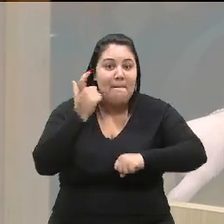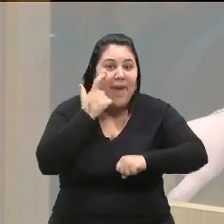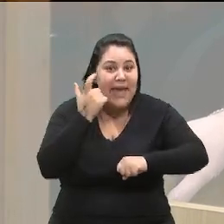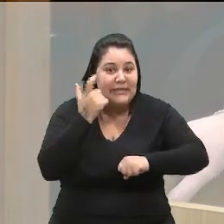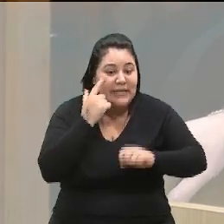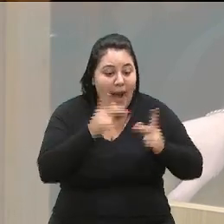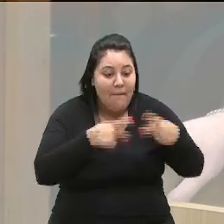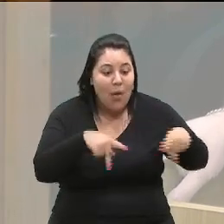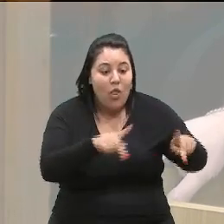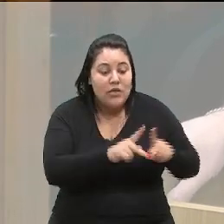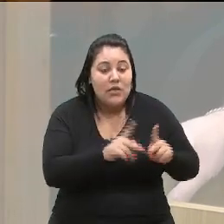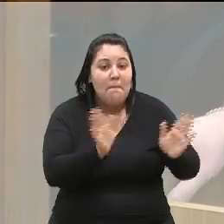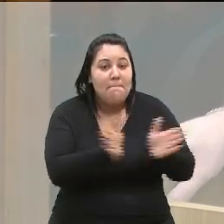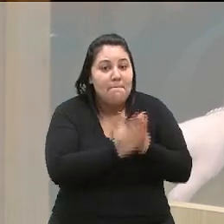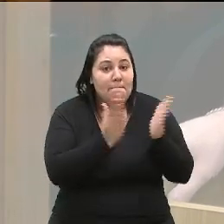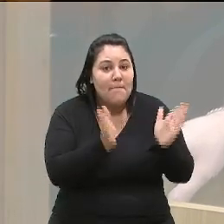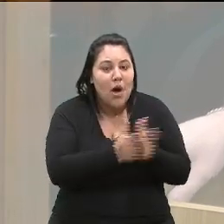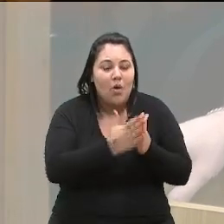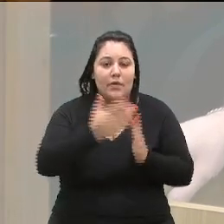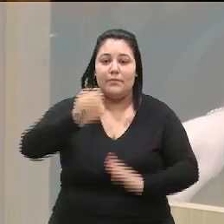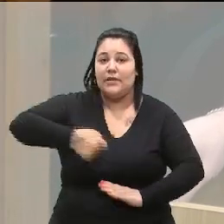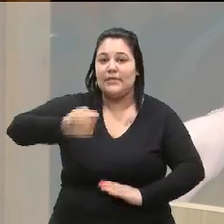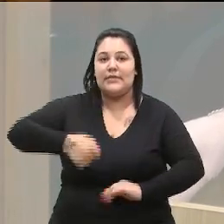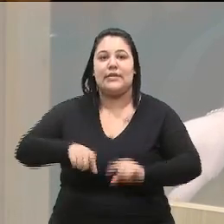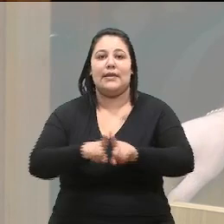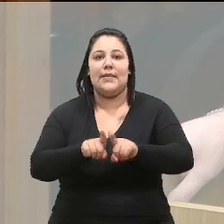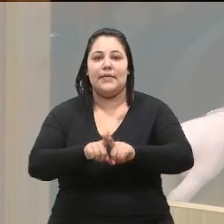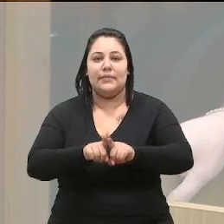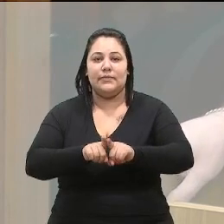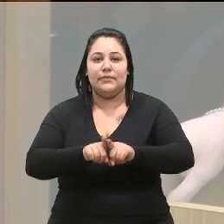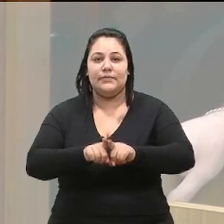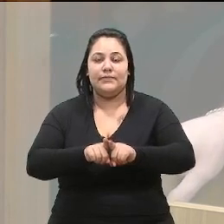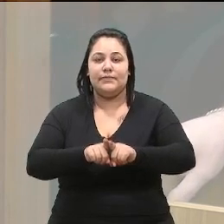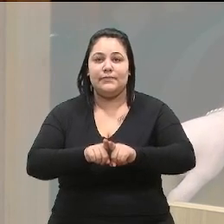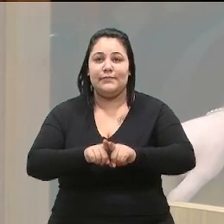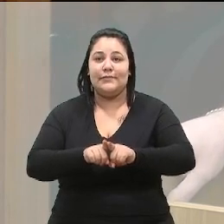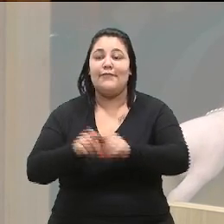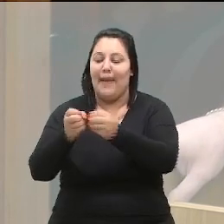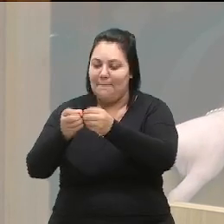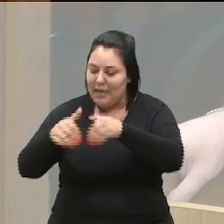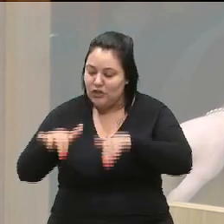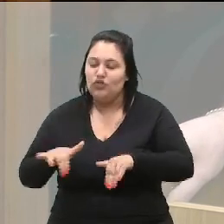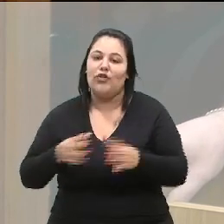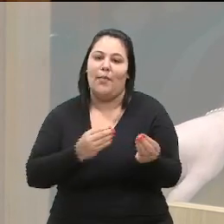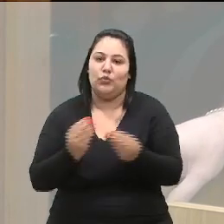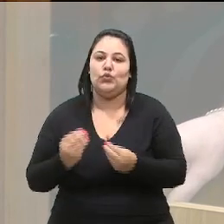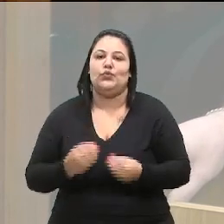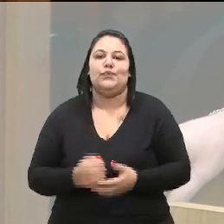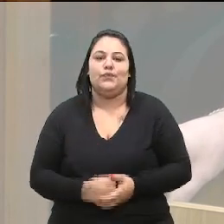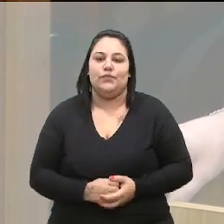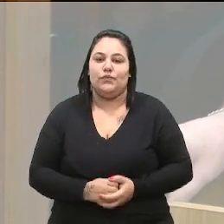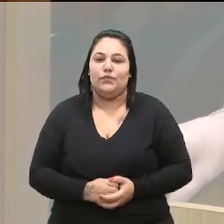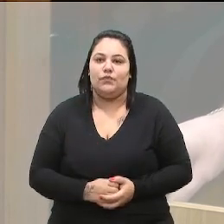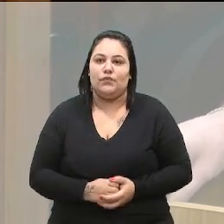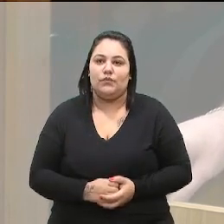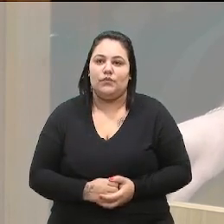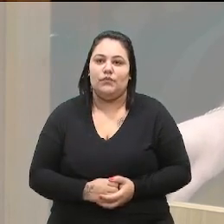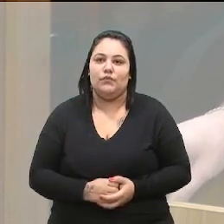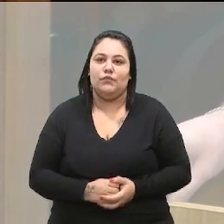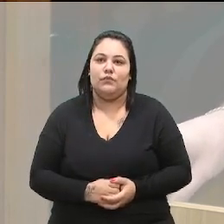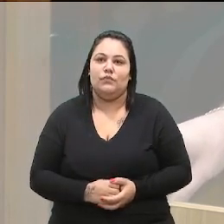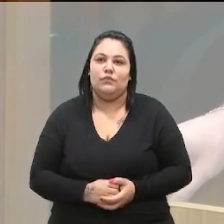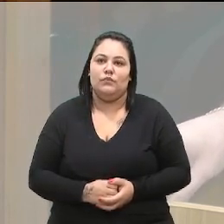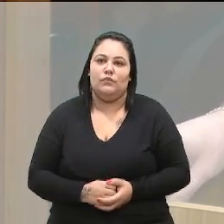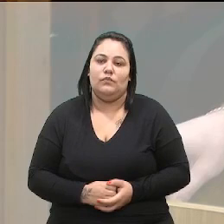mais carente na população que precisa que vai ser onerada e muito e repito a fala do